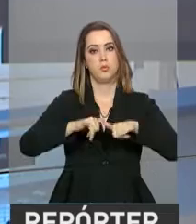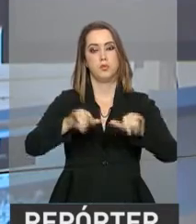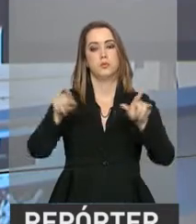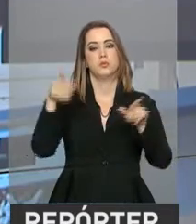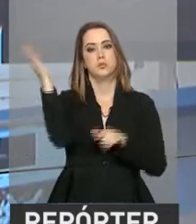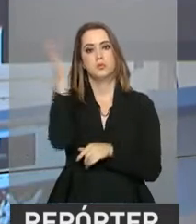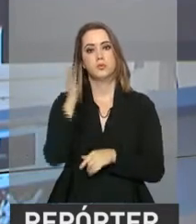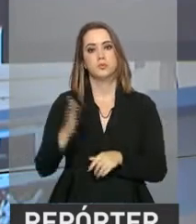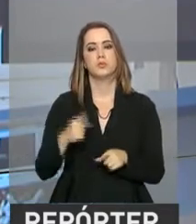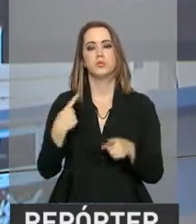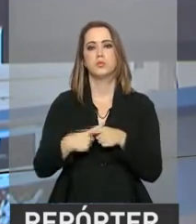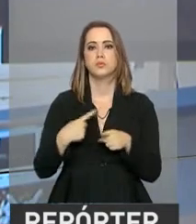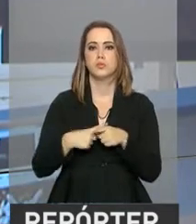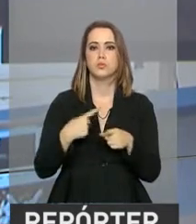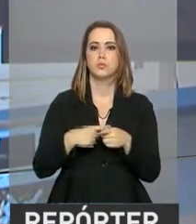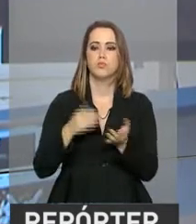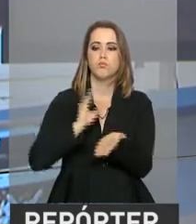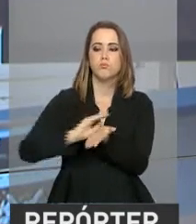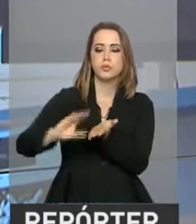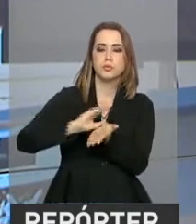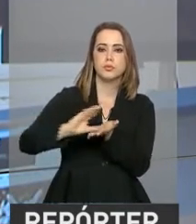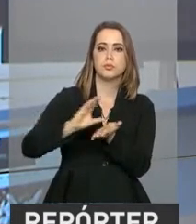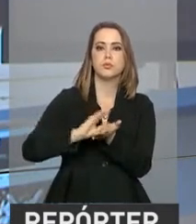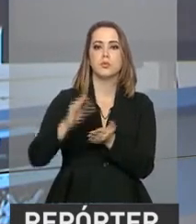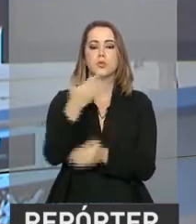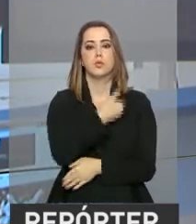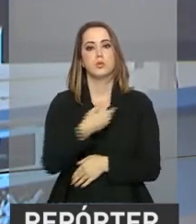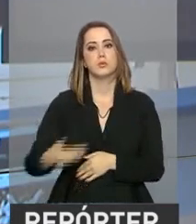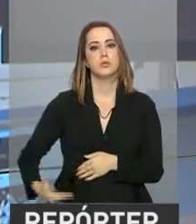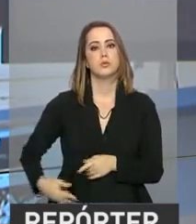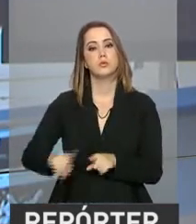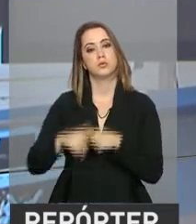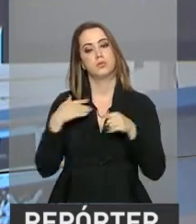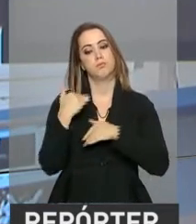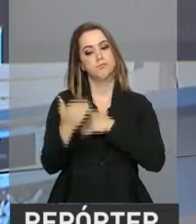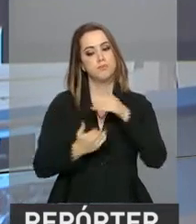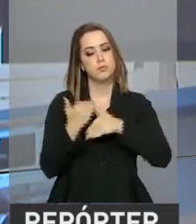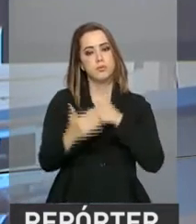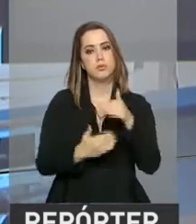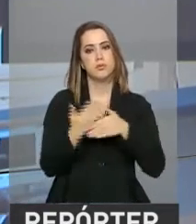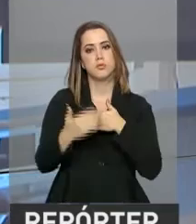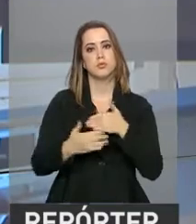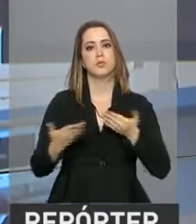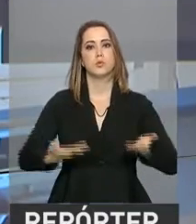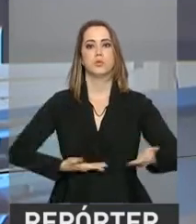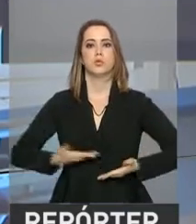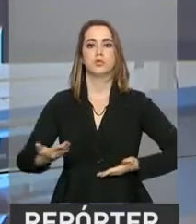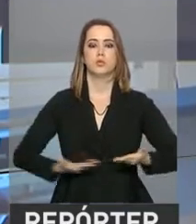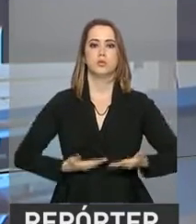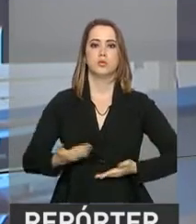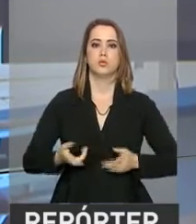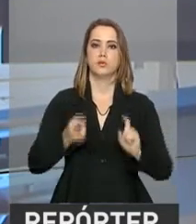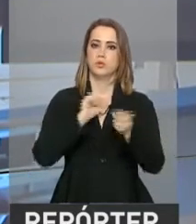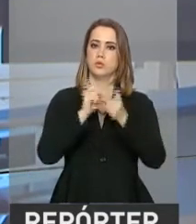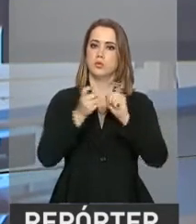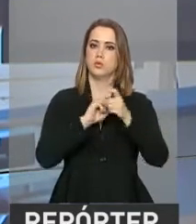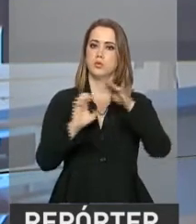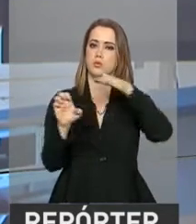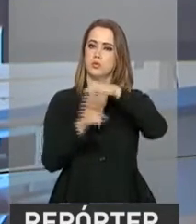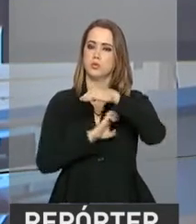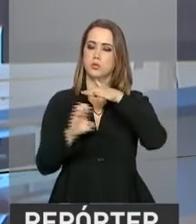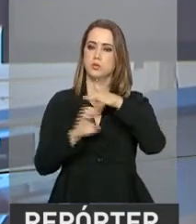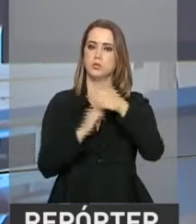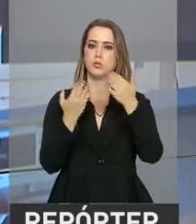com subsídios para geração de energia elétrica e garantir a continuidade dos serviços no setor nas concessões que não forem